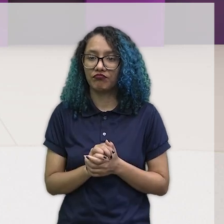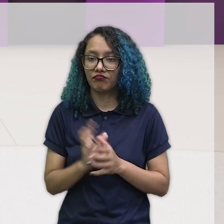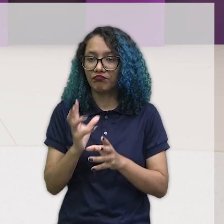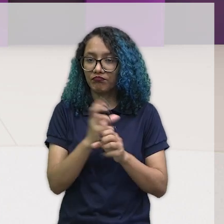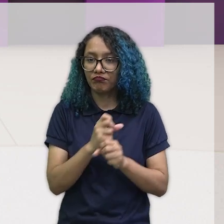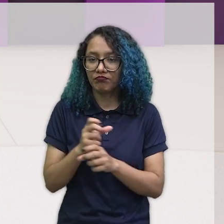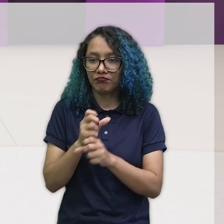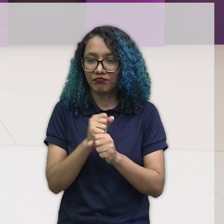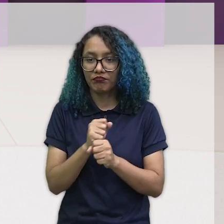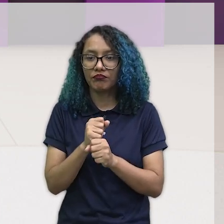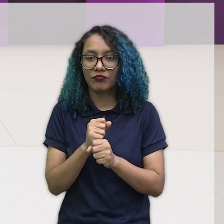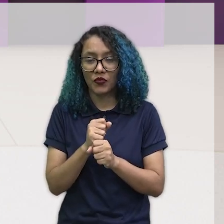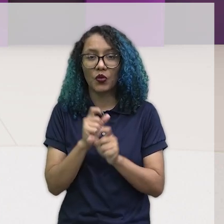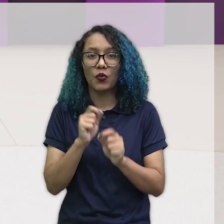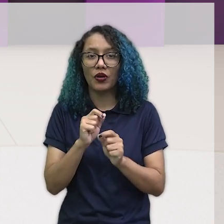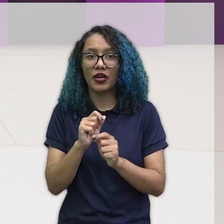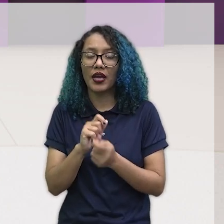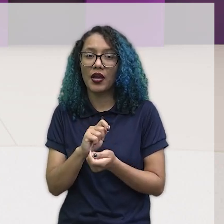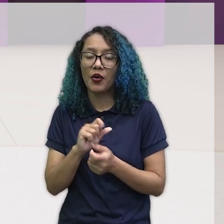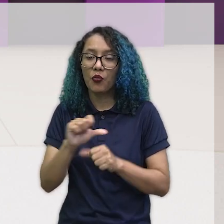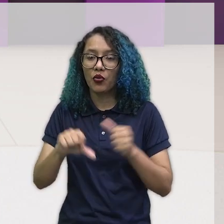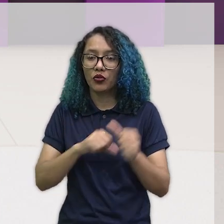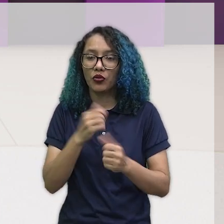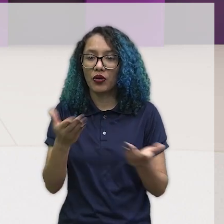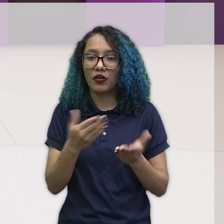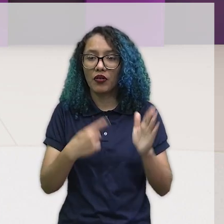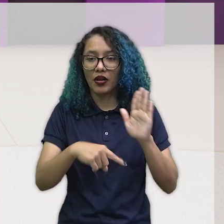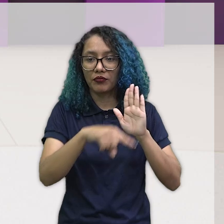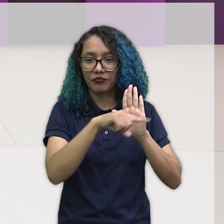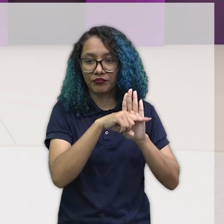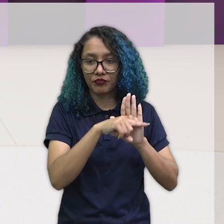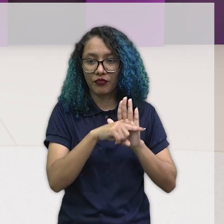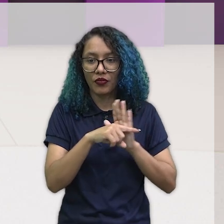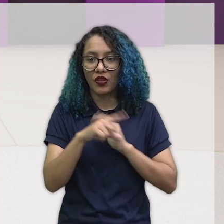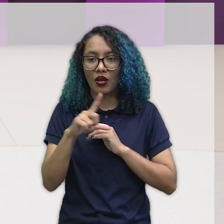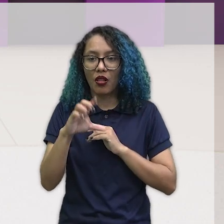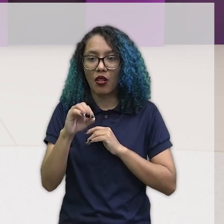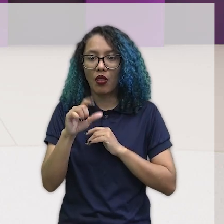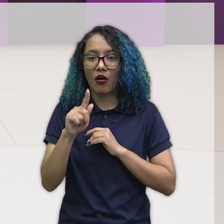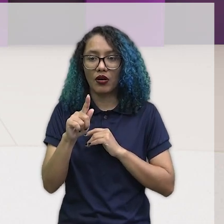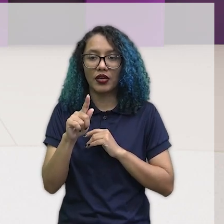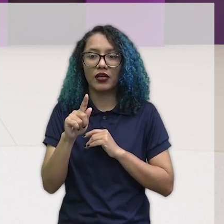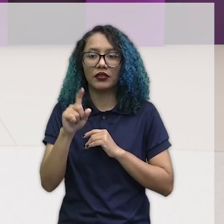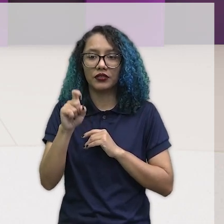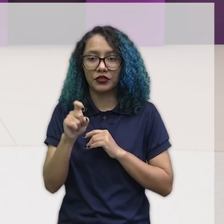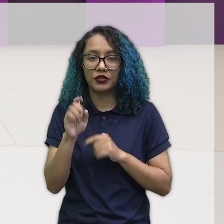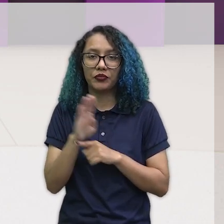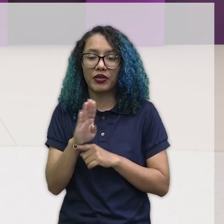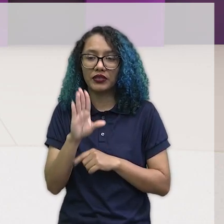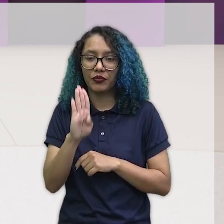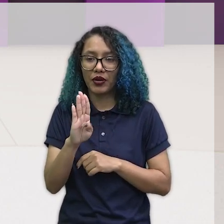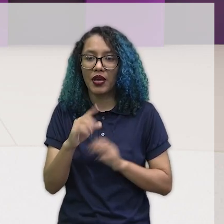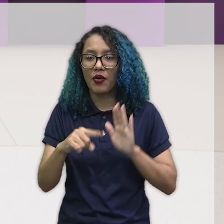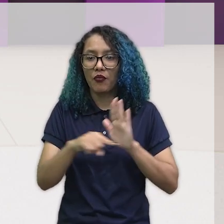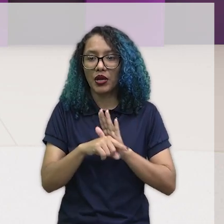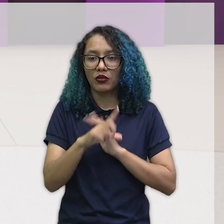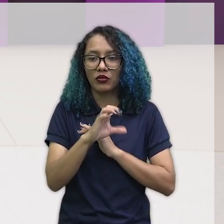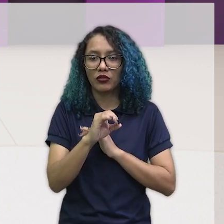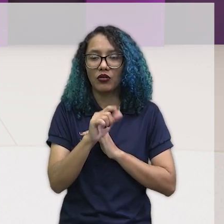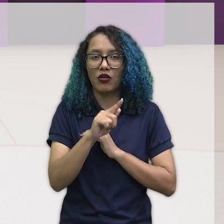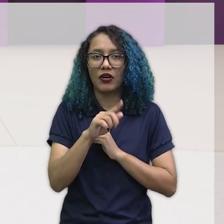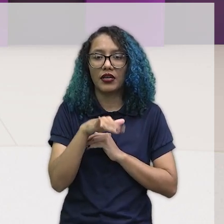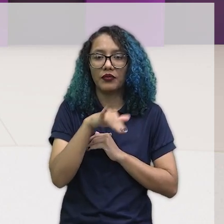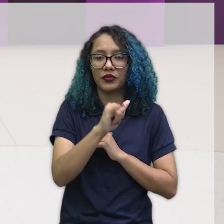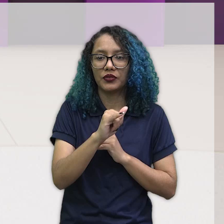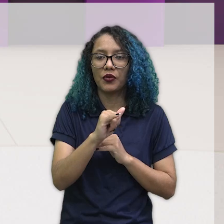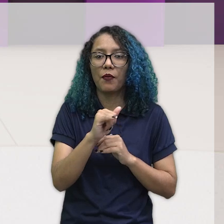se tornou ali, não é, uma subtração entre dois logaritmos, logaritmo de x na base b, menos logaritmo de y na